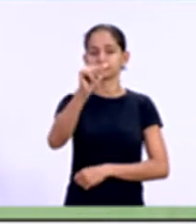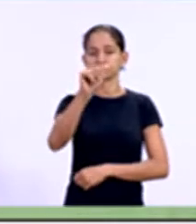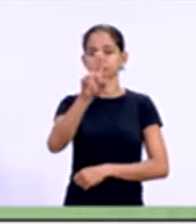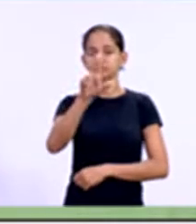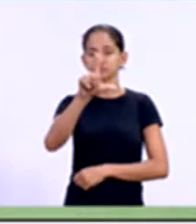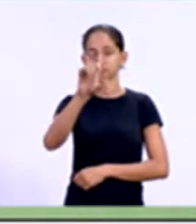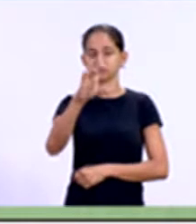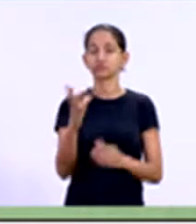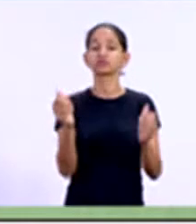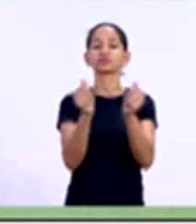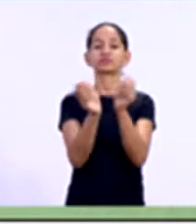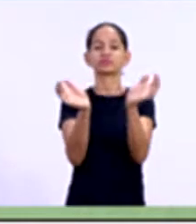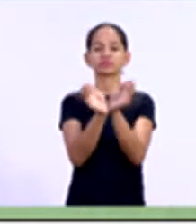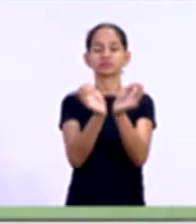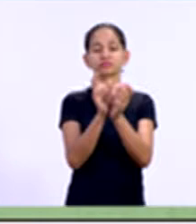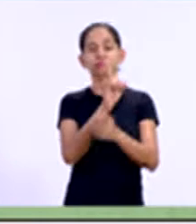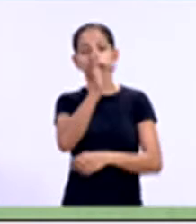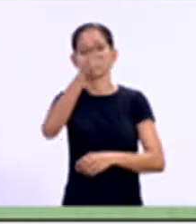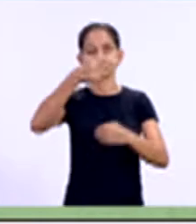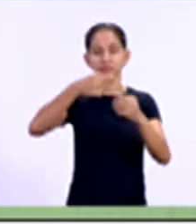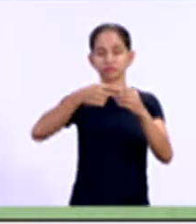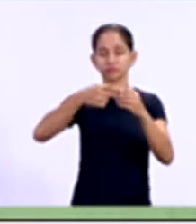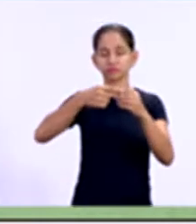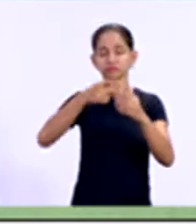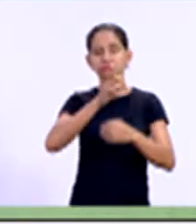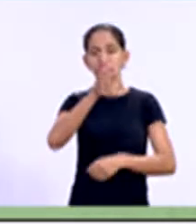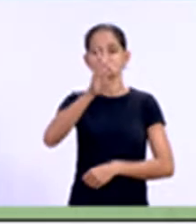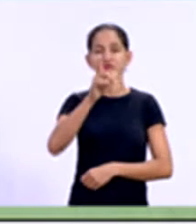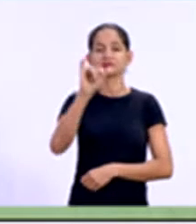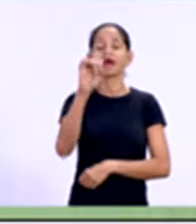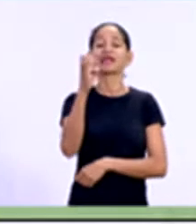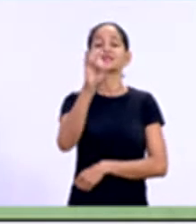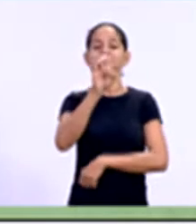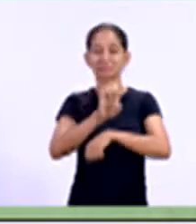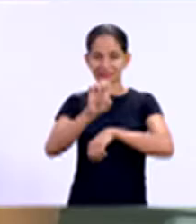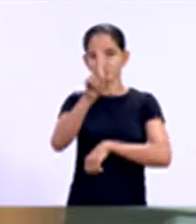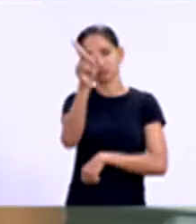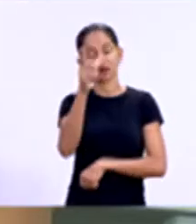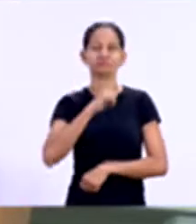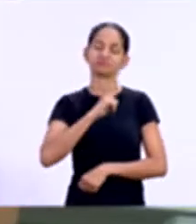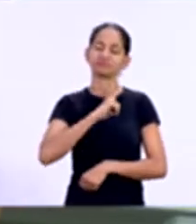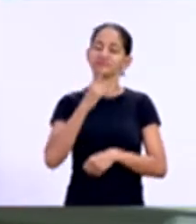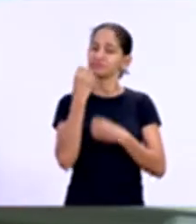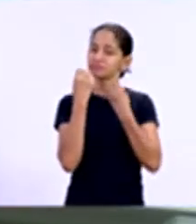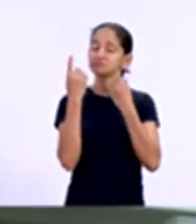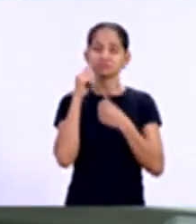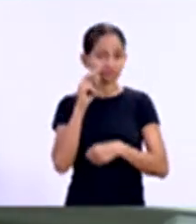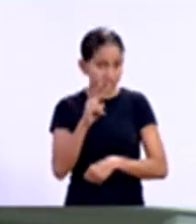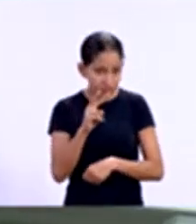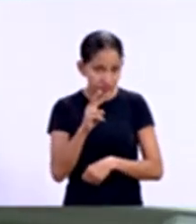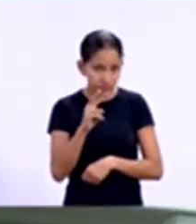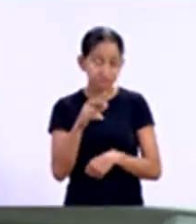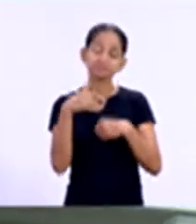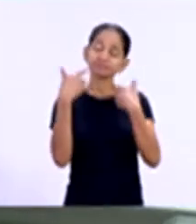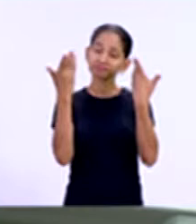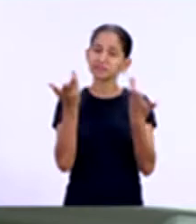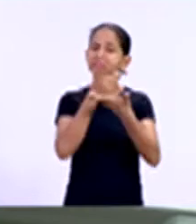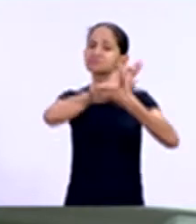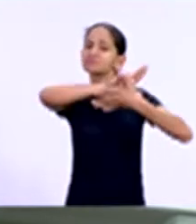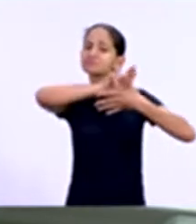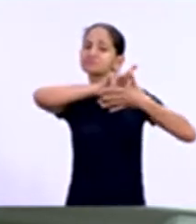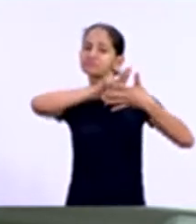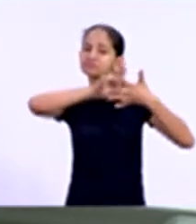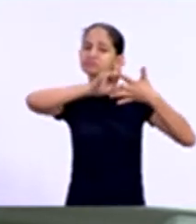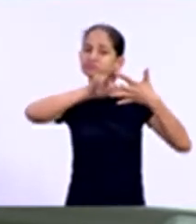Aécio e da Elisângela, do Polo de Espigão do Oeste. Então, veja só quantas